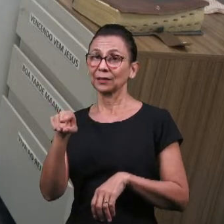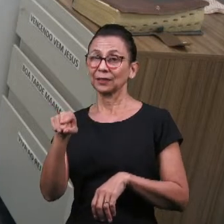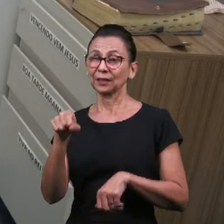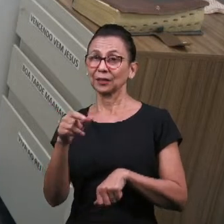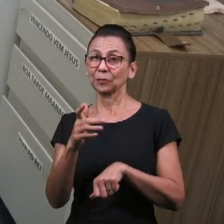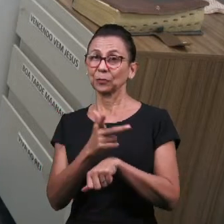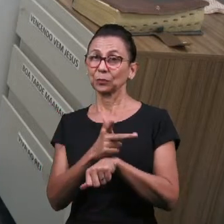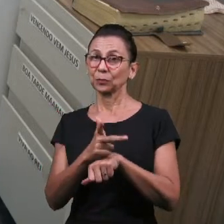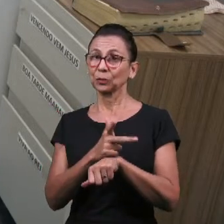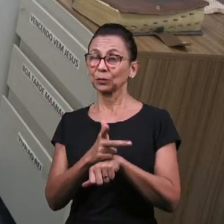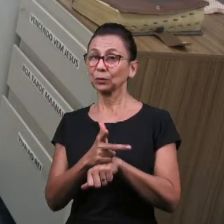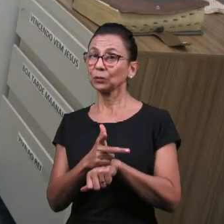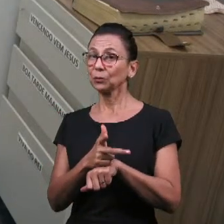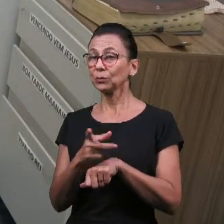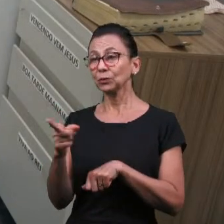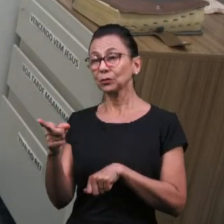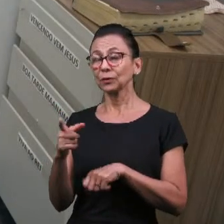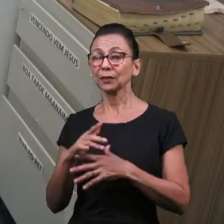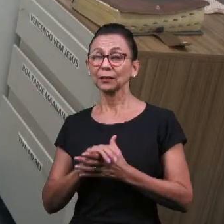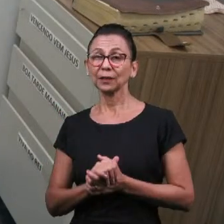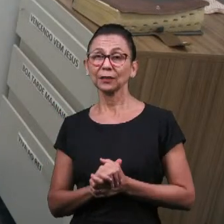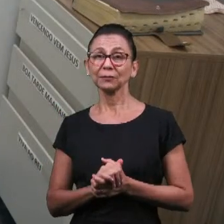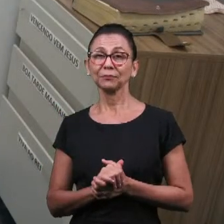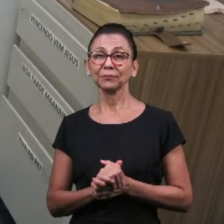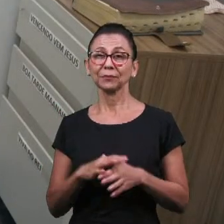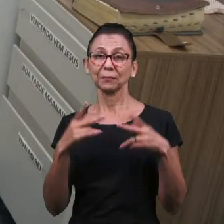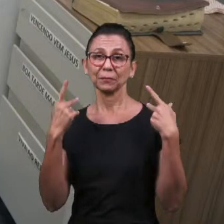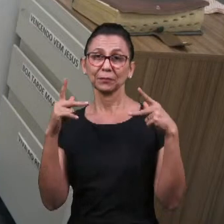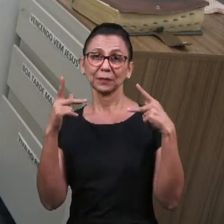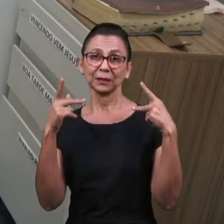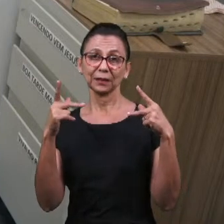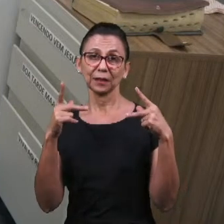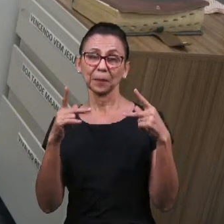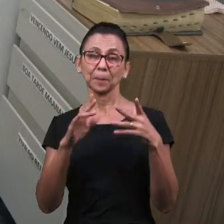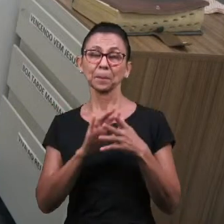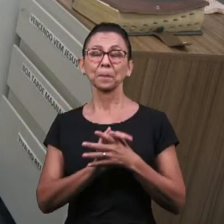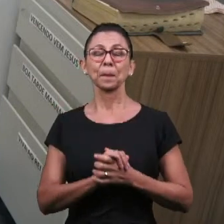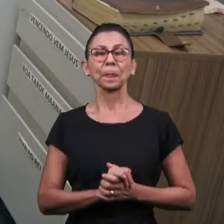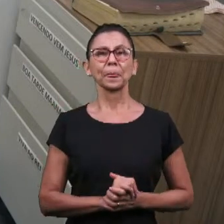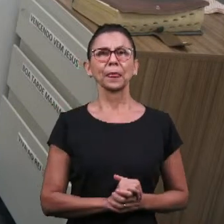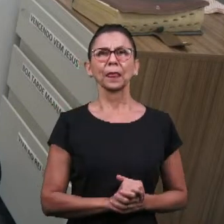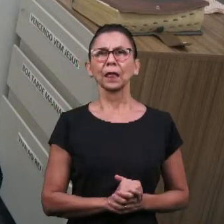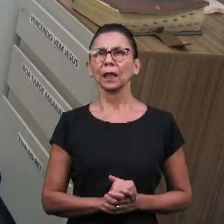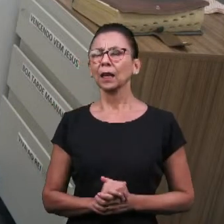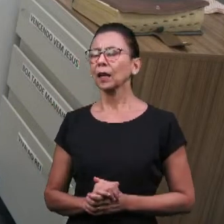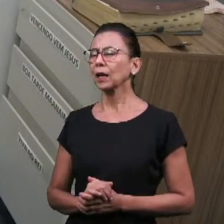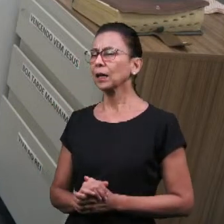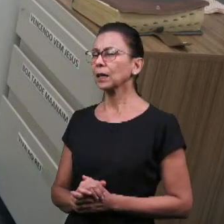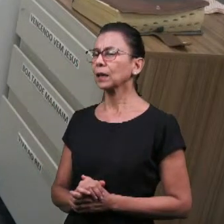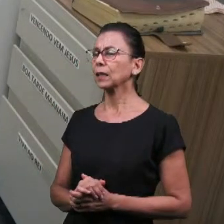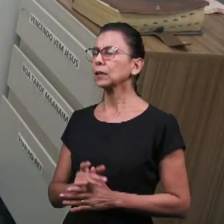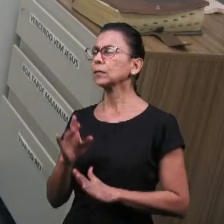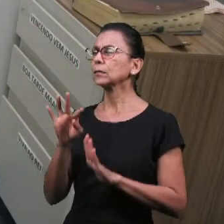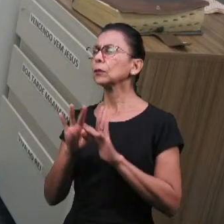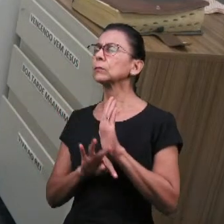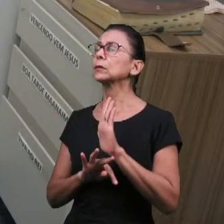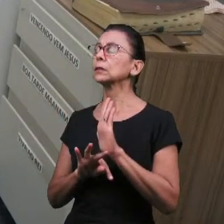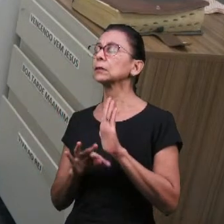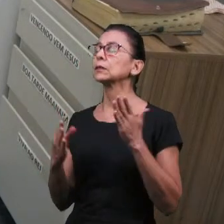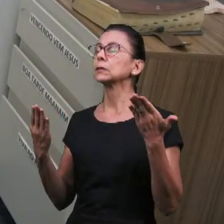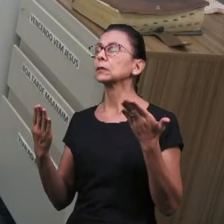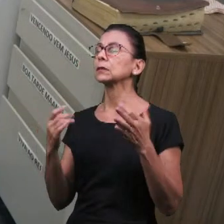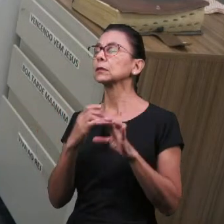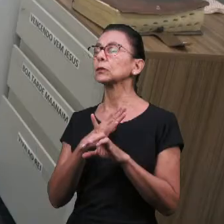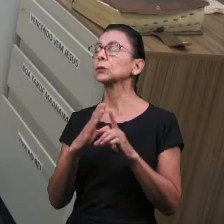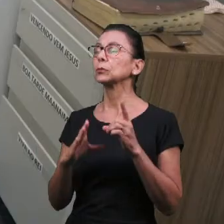ali à frente do culto. E, pastor, falando em palavra, ainda em palavra, qual será o texto daqui a pouco no culto